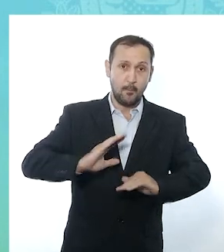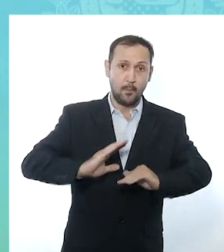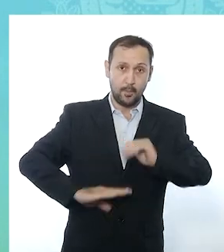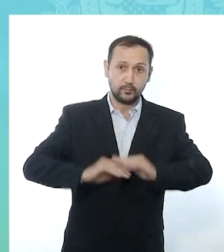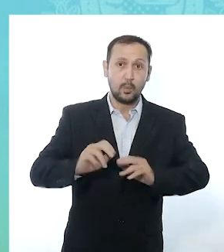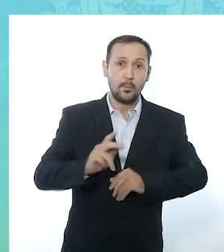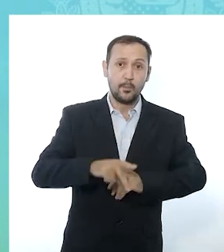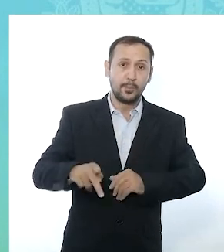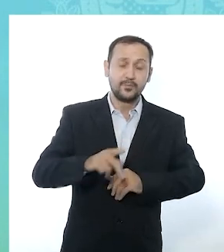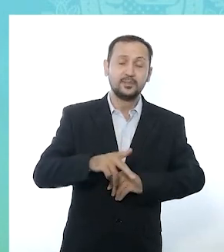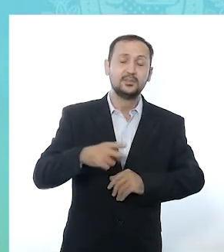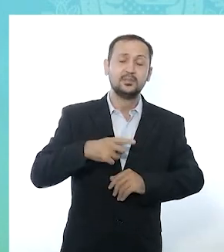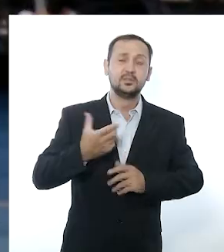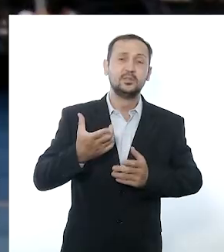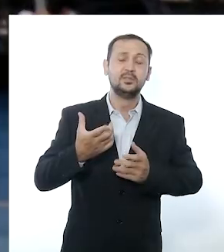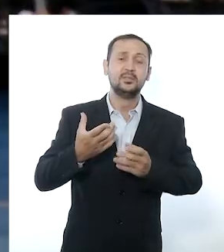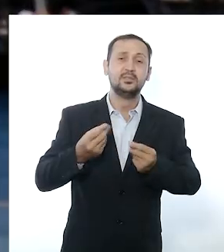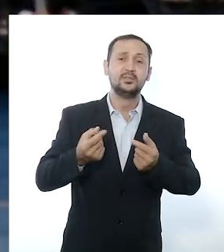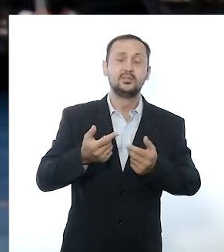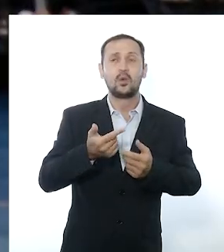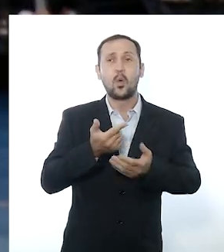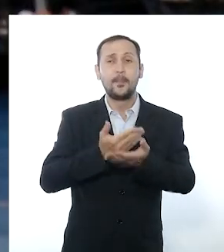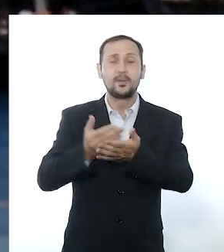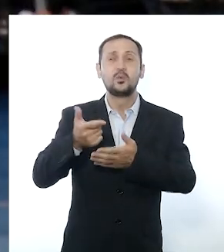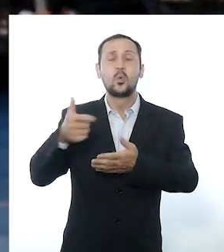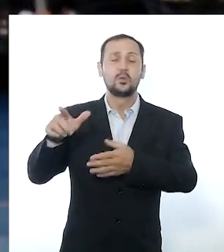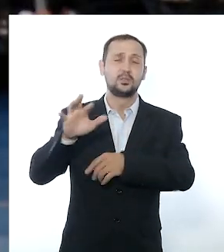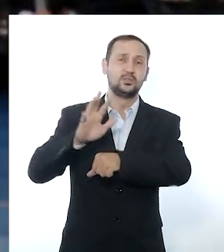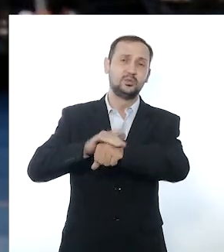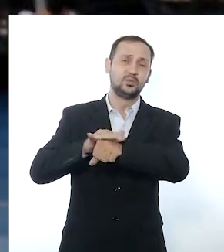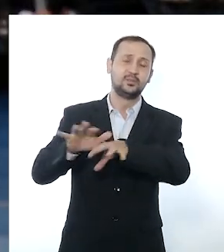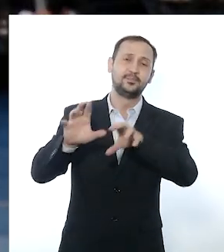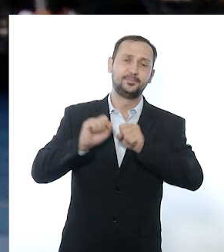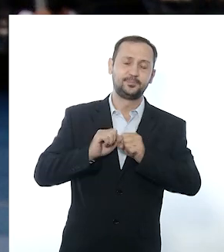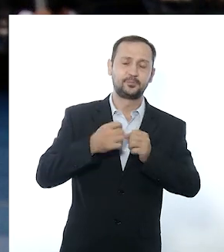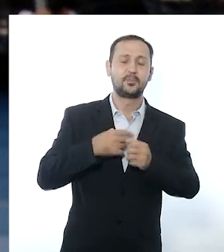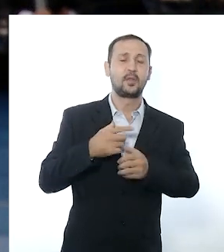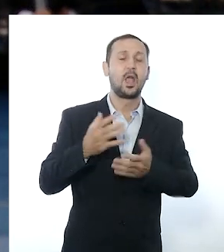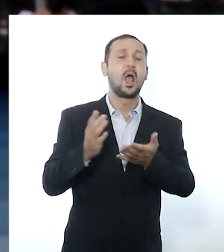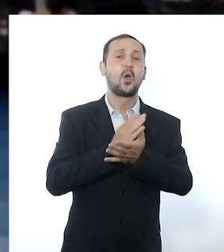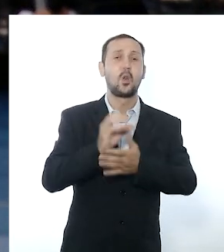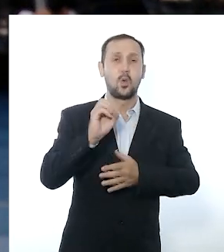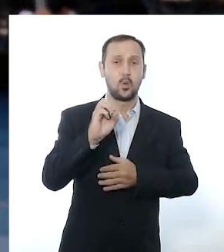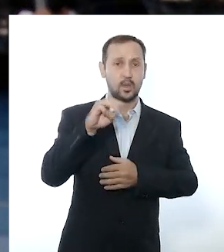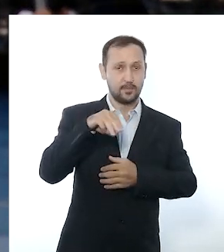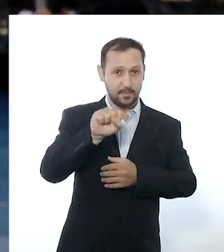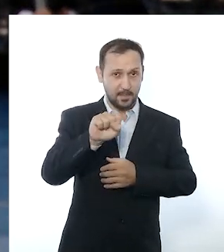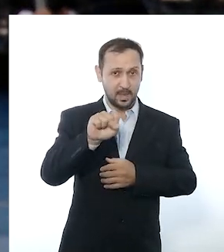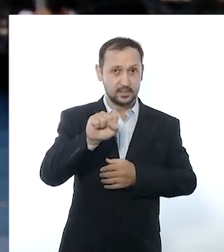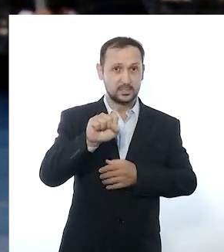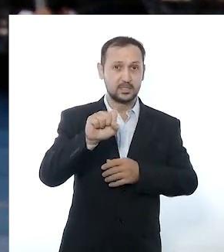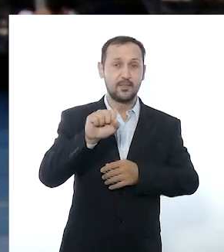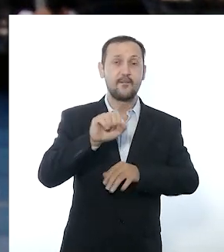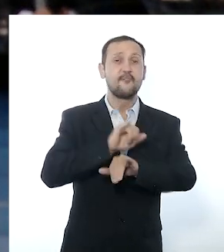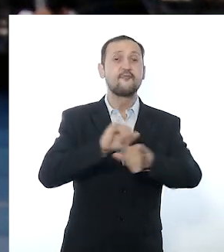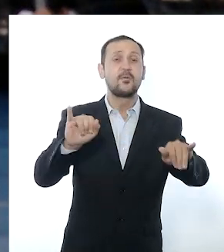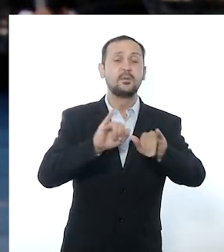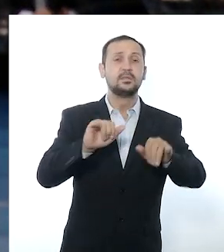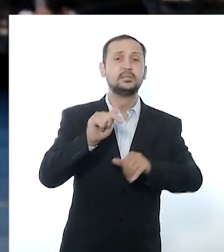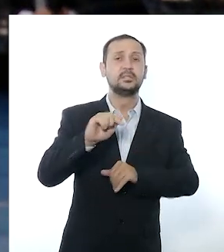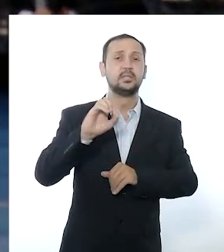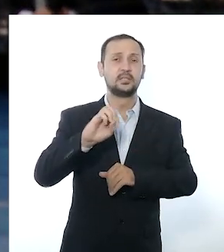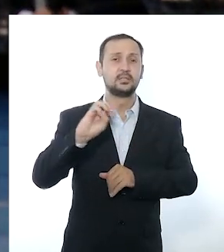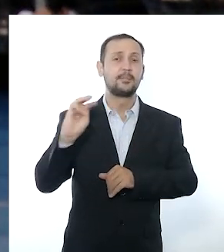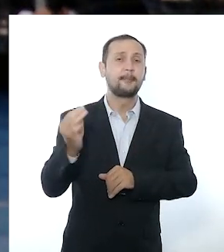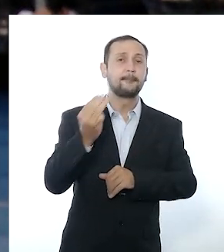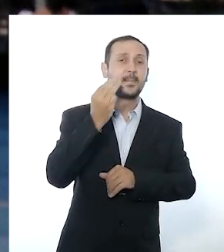tipo de patologia. Segundo dados da Organização Mundial de Saúde, 70 milhões de pessoas no mundo possuem